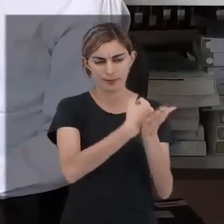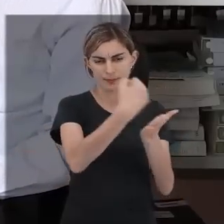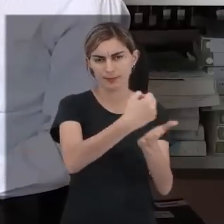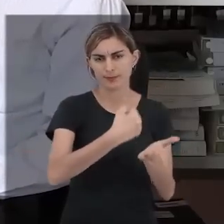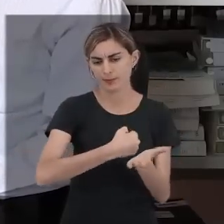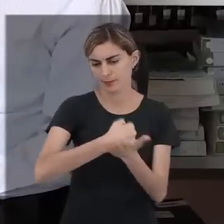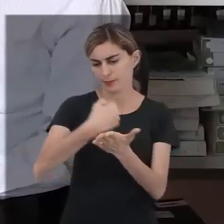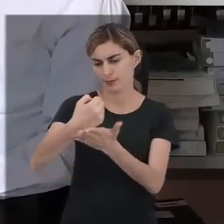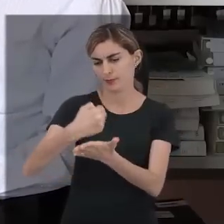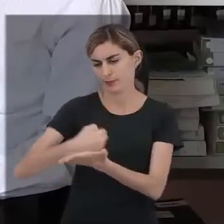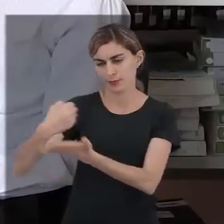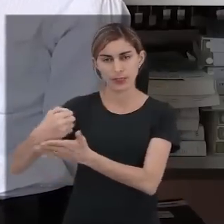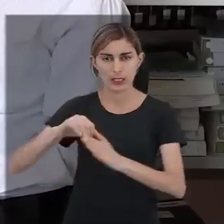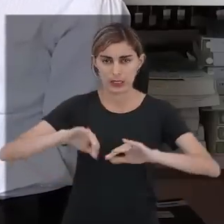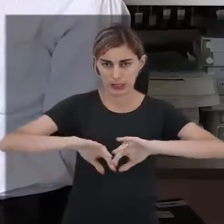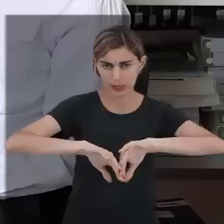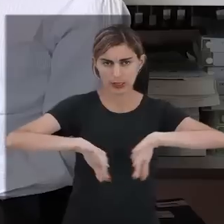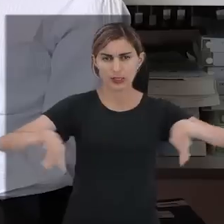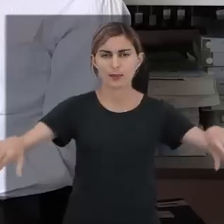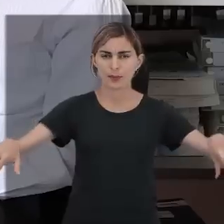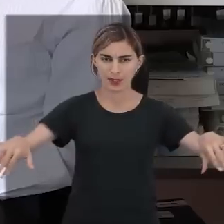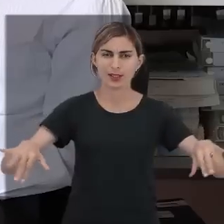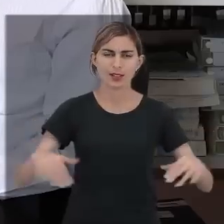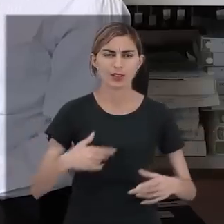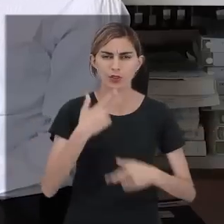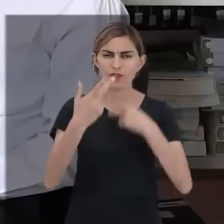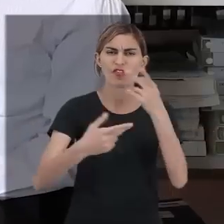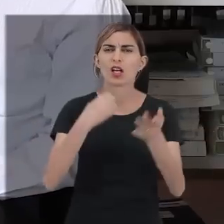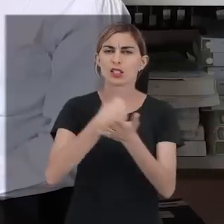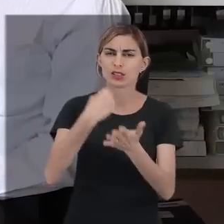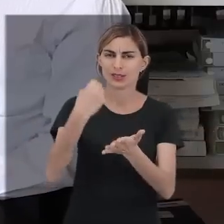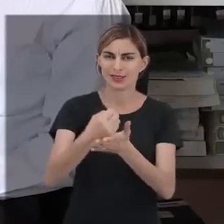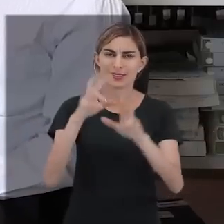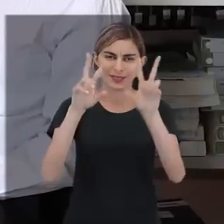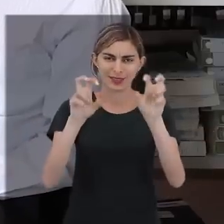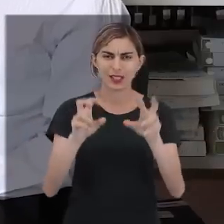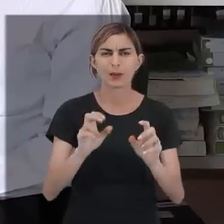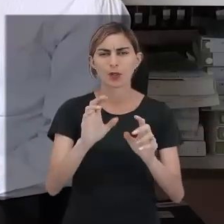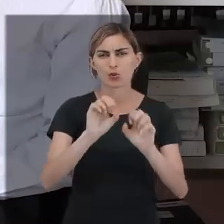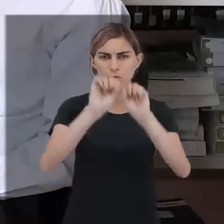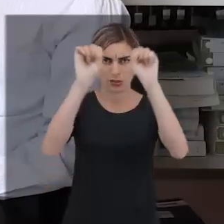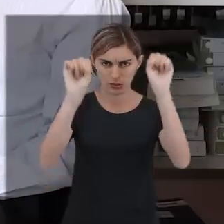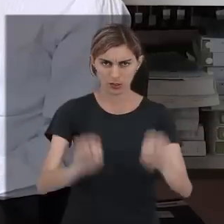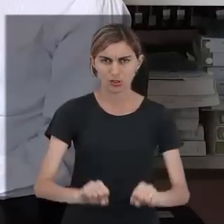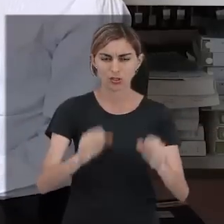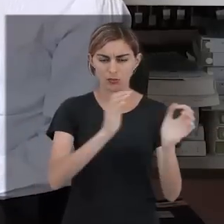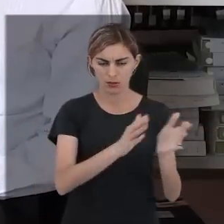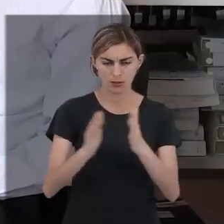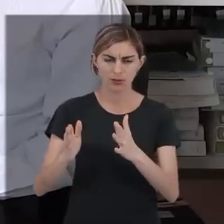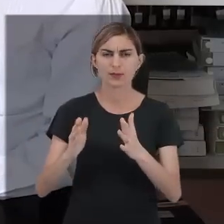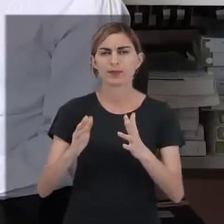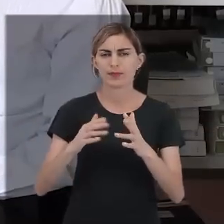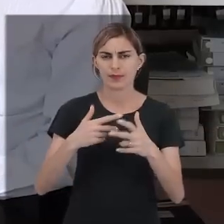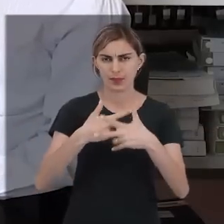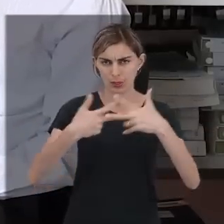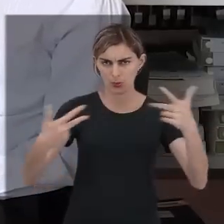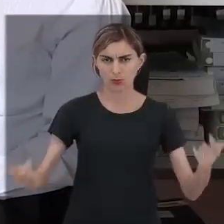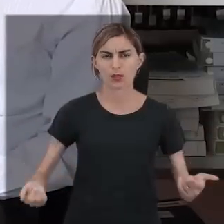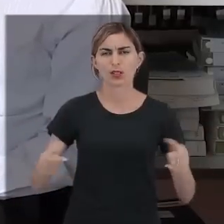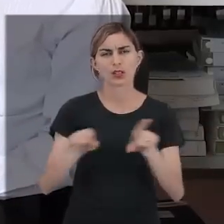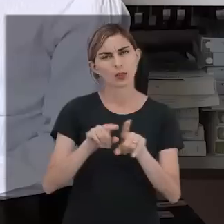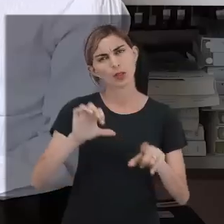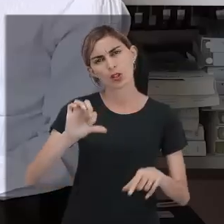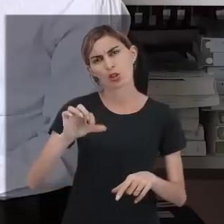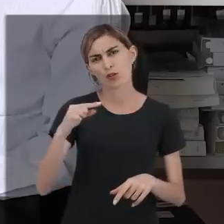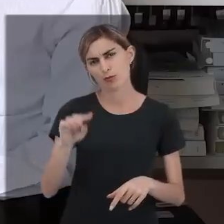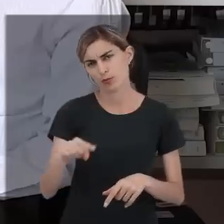de forma separada. Eu estou falando muito, né, de certificação, mas o sistema integrado de qualidade também pode apenas trabalhar com a ISO